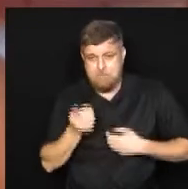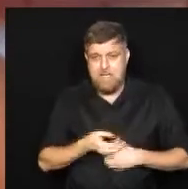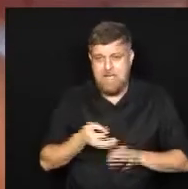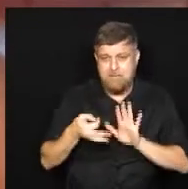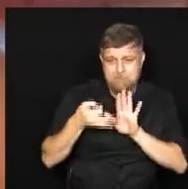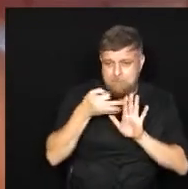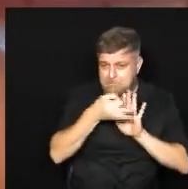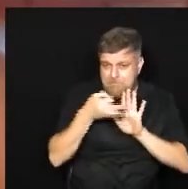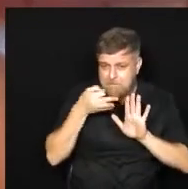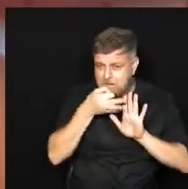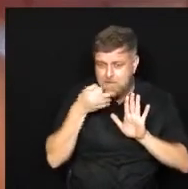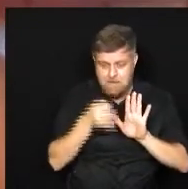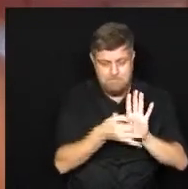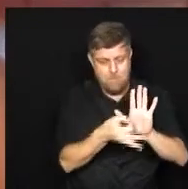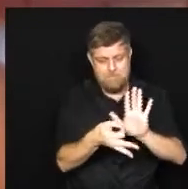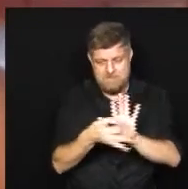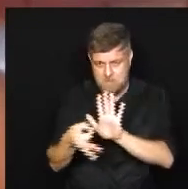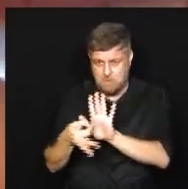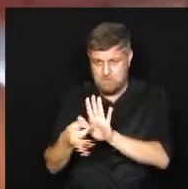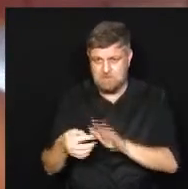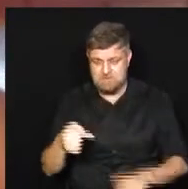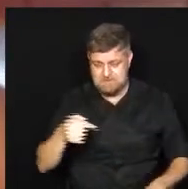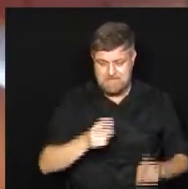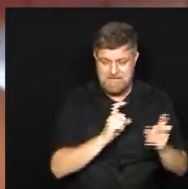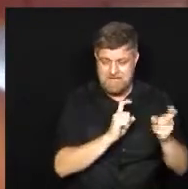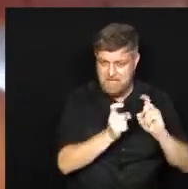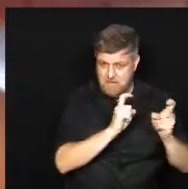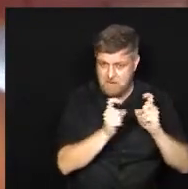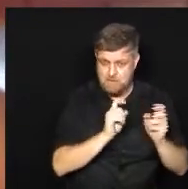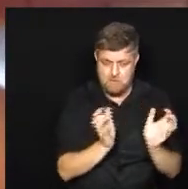da sociedade civil. Essa mulher,